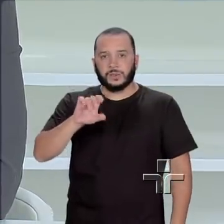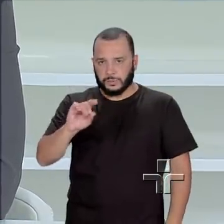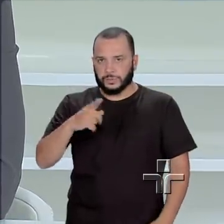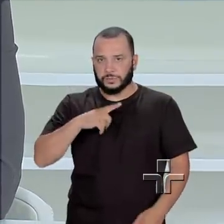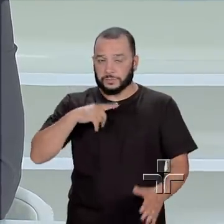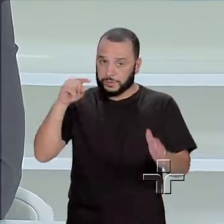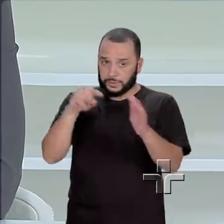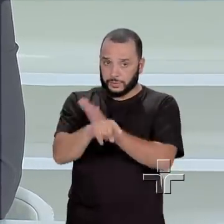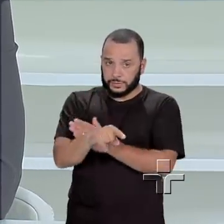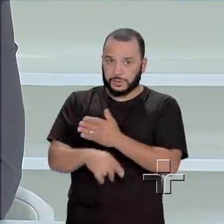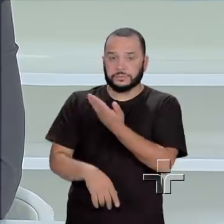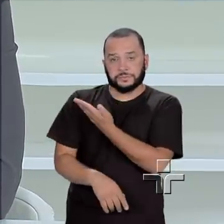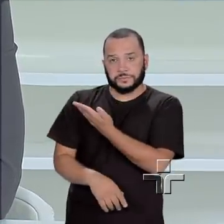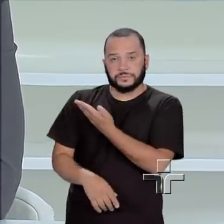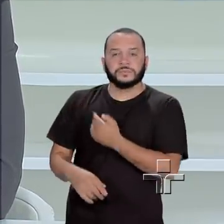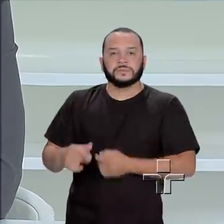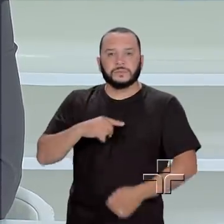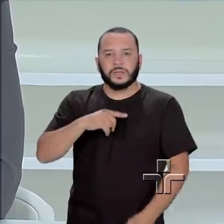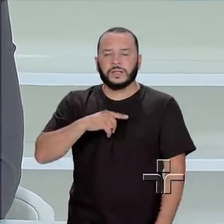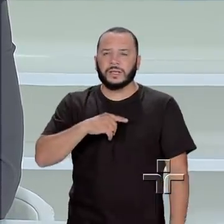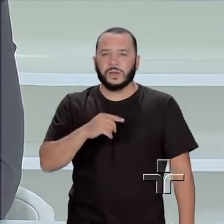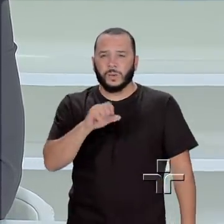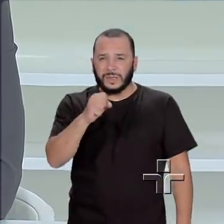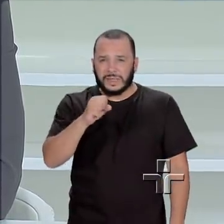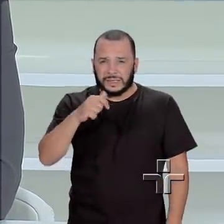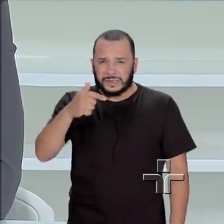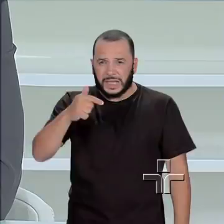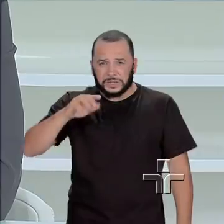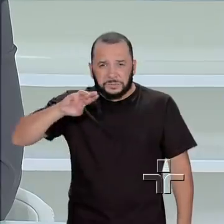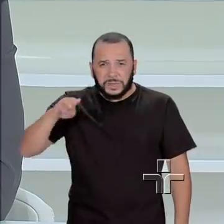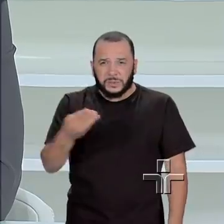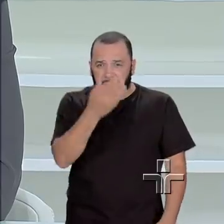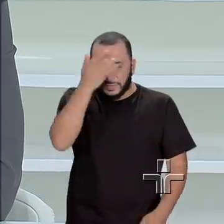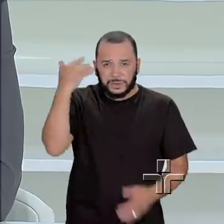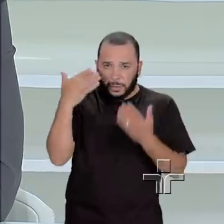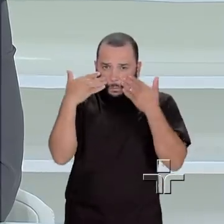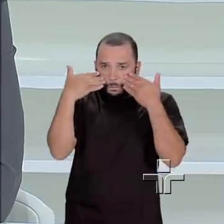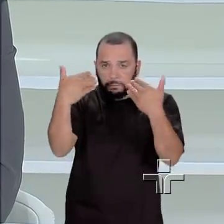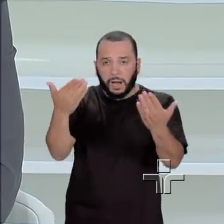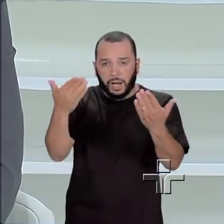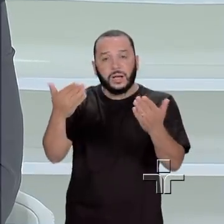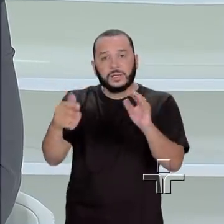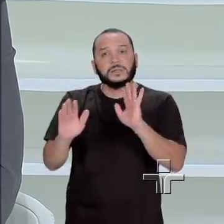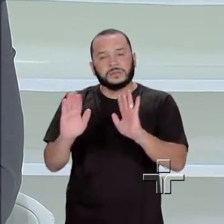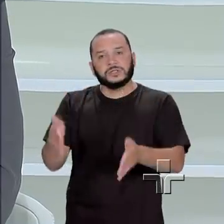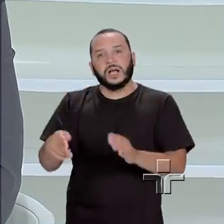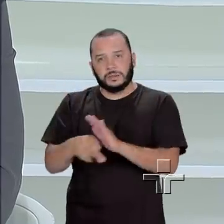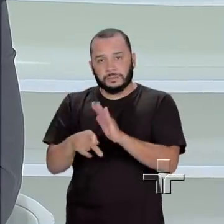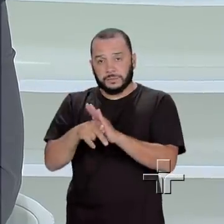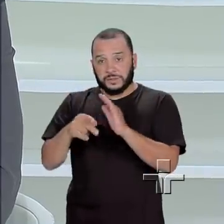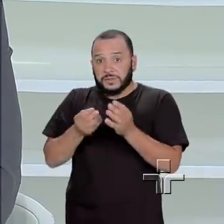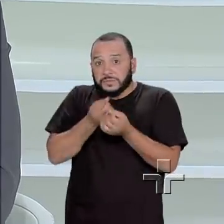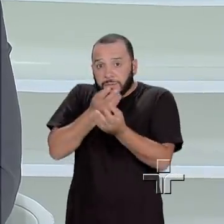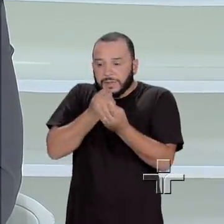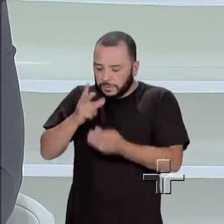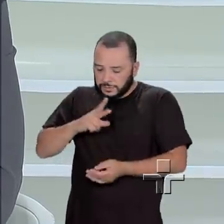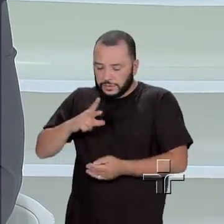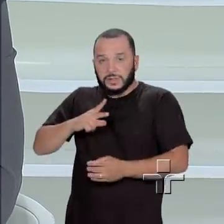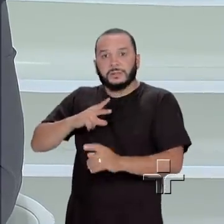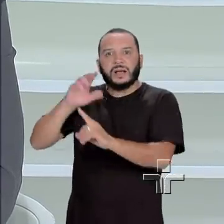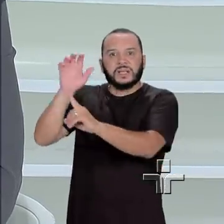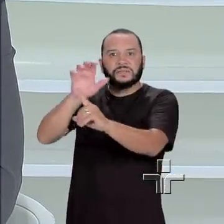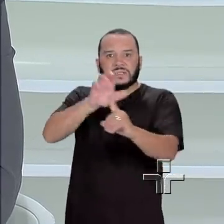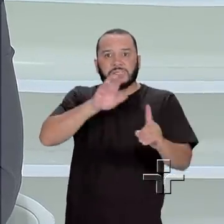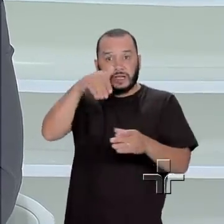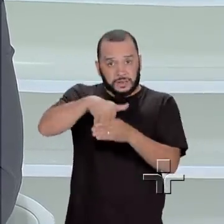é que essas informações de 87 milhões de pessoas foram usadas para influenciar a eleição. Eu queria saber, na sua opinião, as pessoas elas